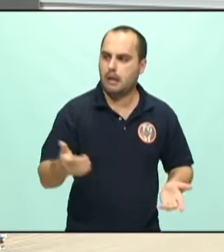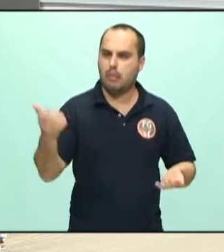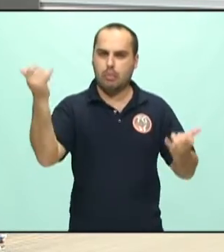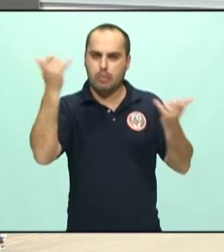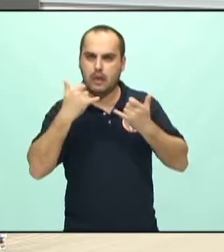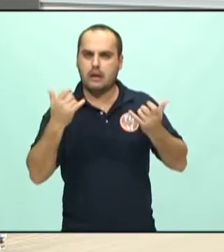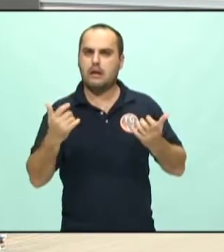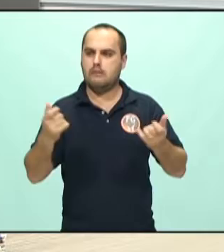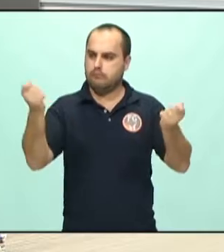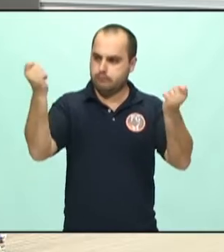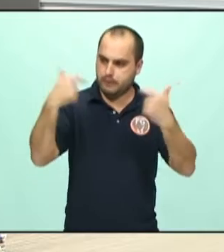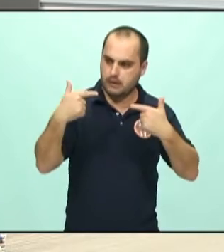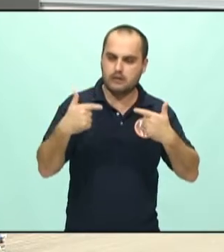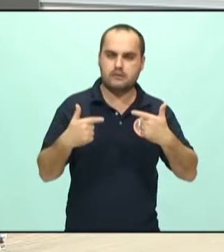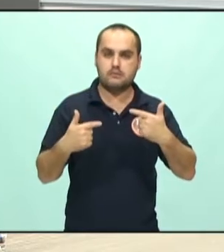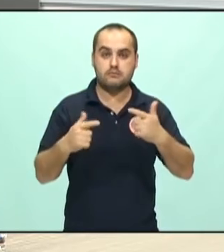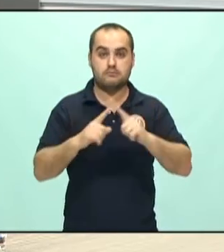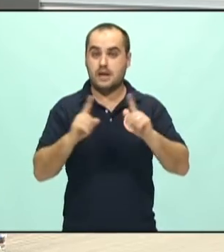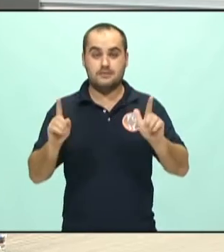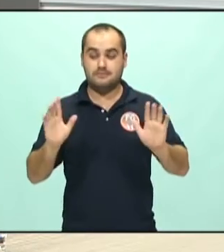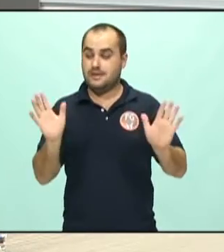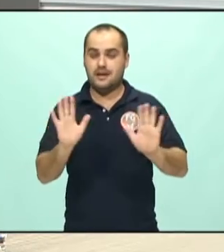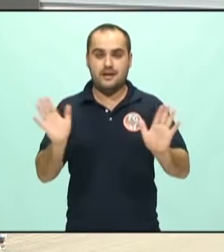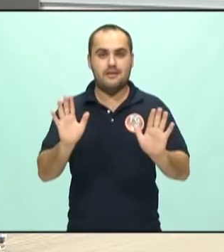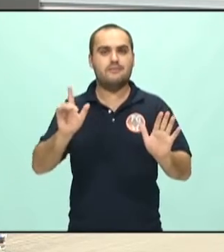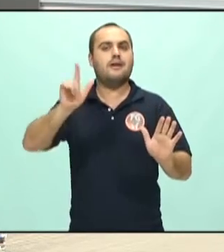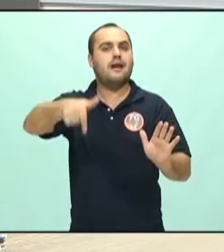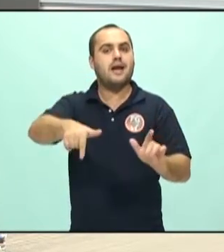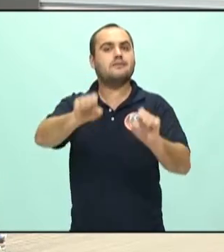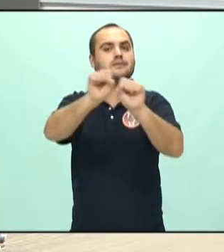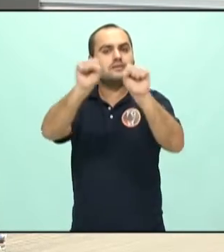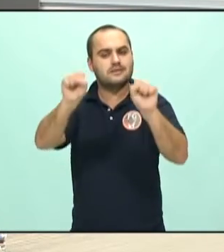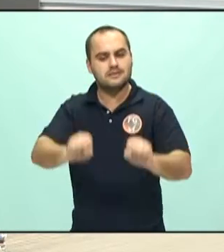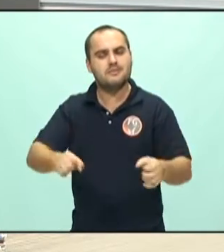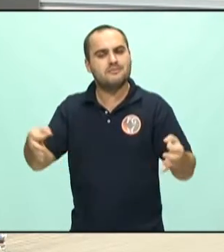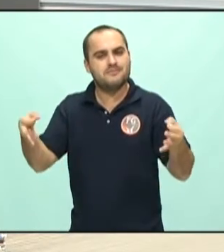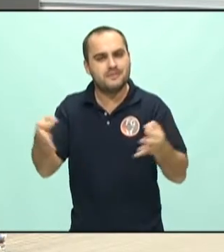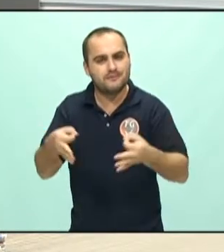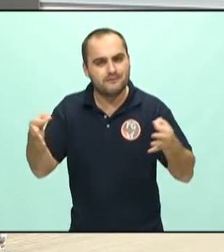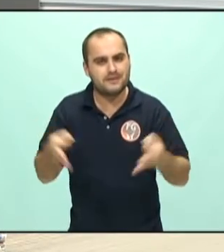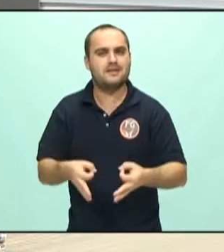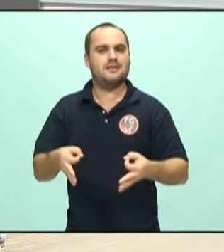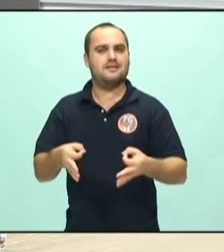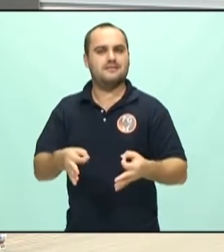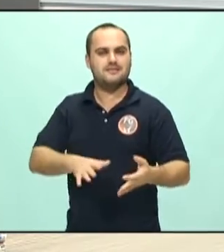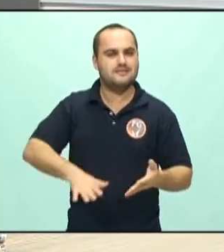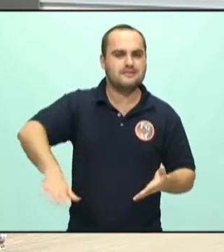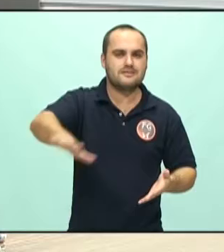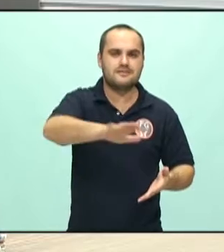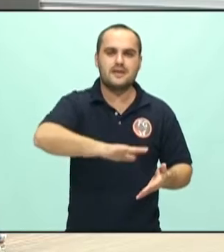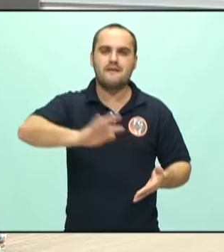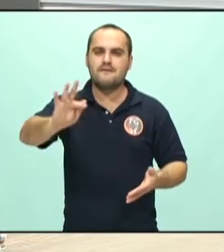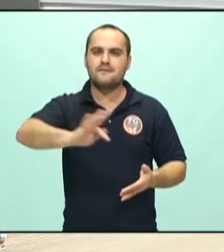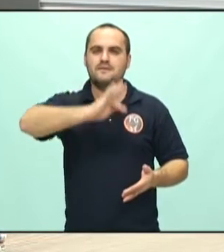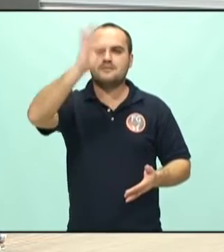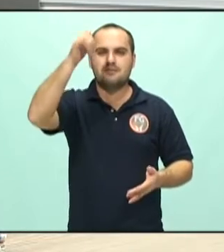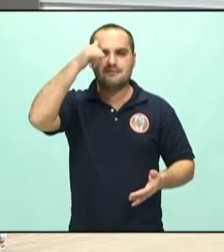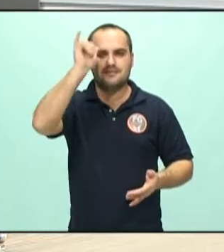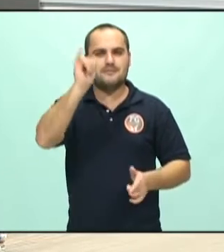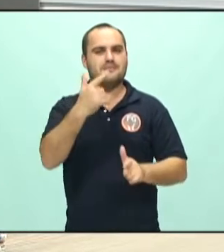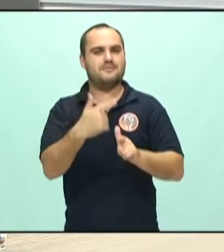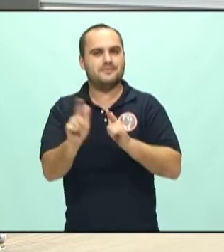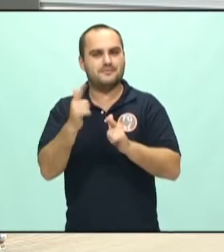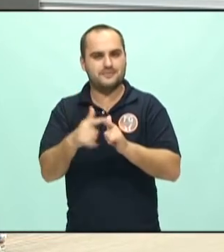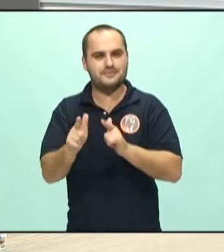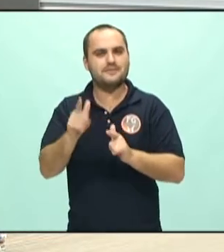sentido sentido é mesmo de deixar o sistema redondinho deixar o sistema bem adequado pra que realmente esteja sendo eficiente na